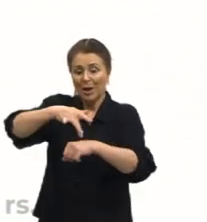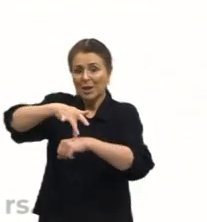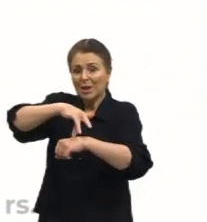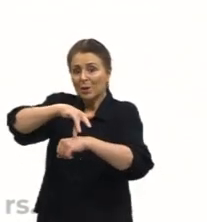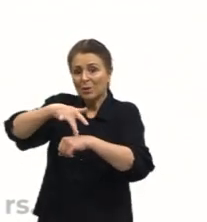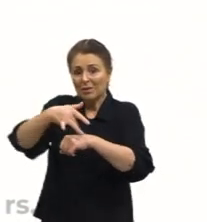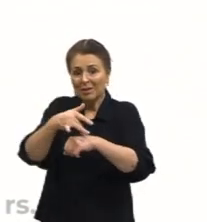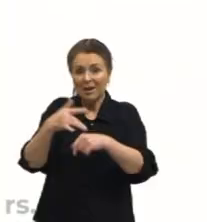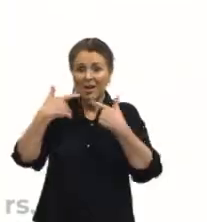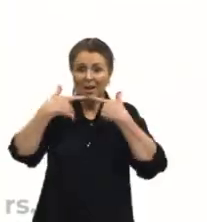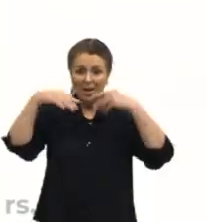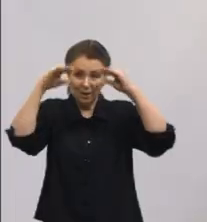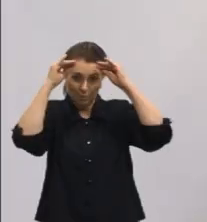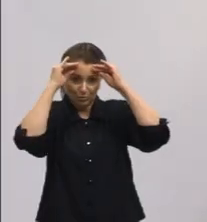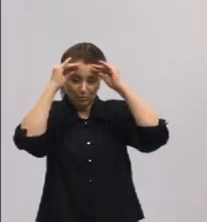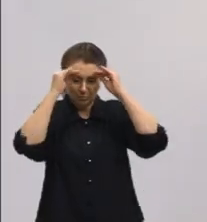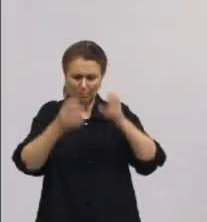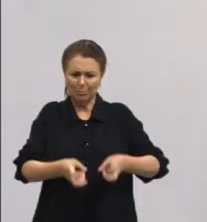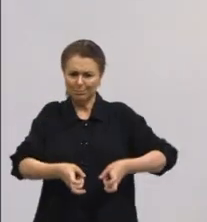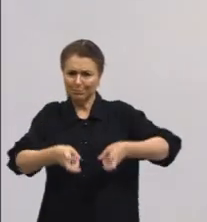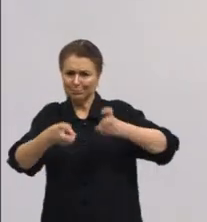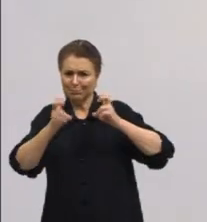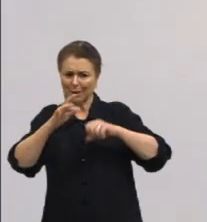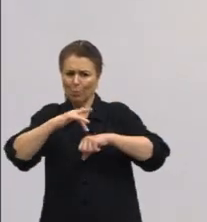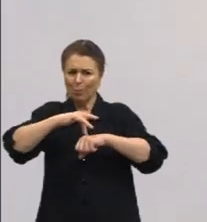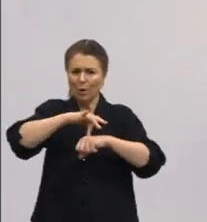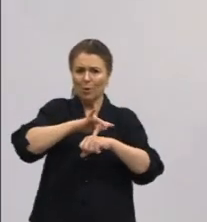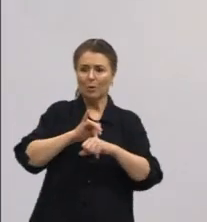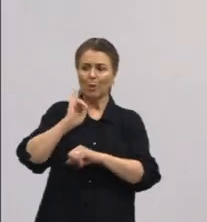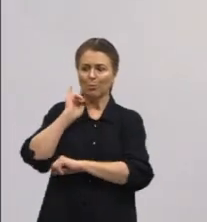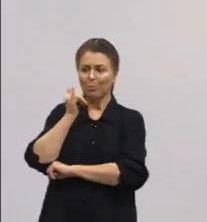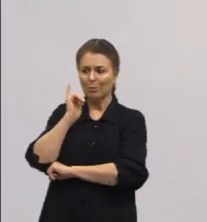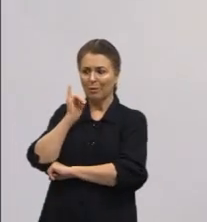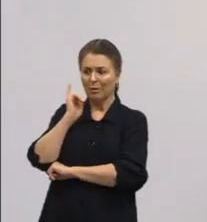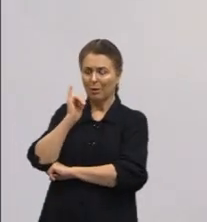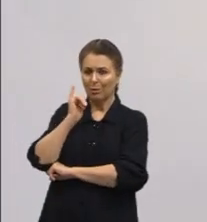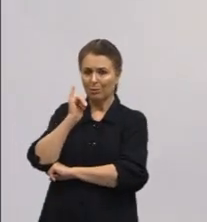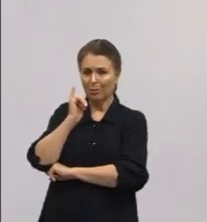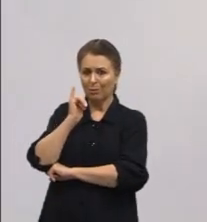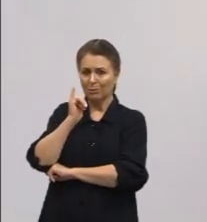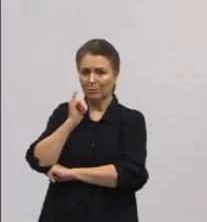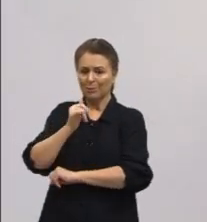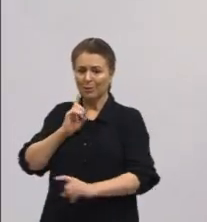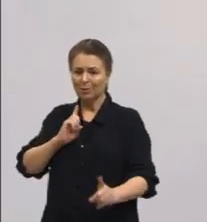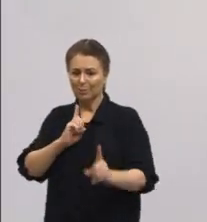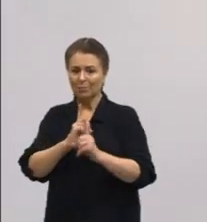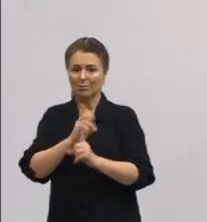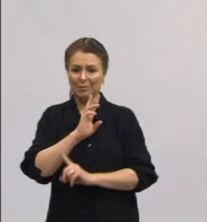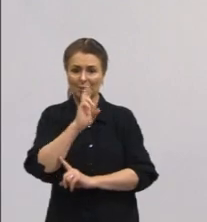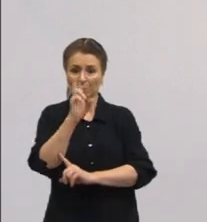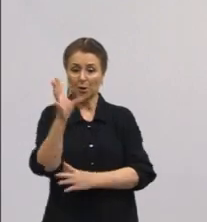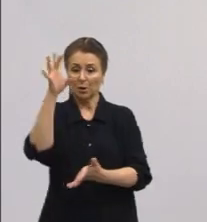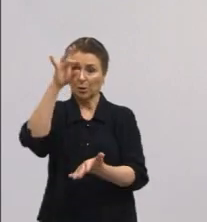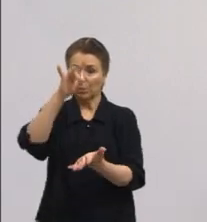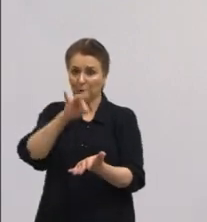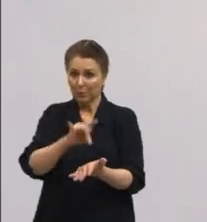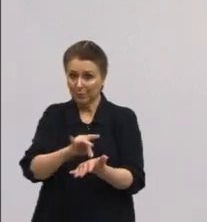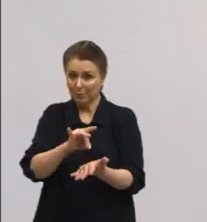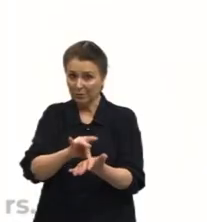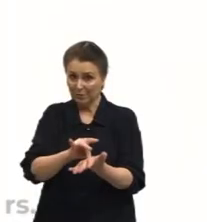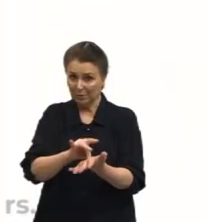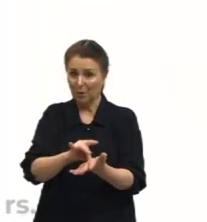na linguagem era percebendo a ironia do narrador ali do texto que a gente podia encontrar a resposta oficial para nossa